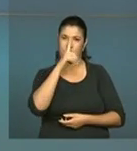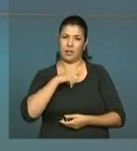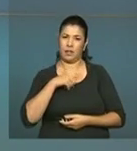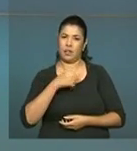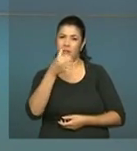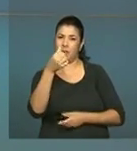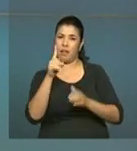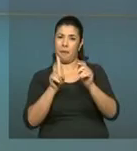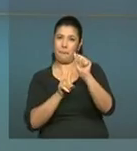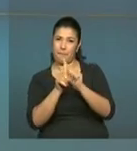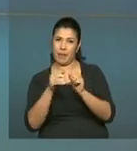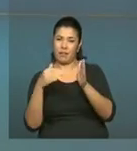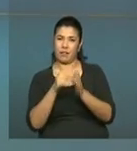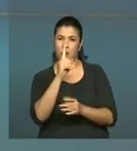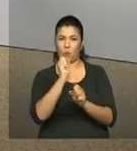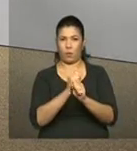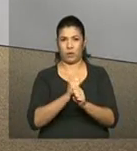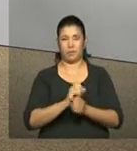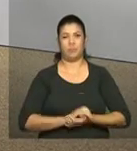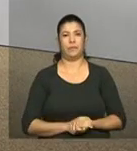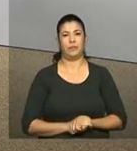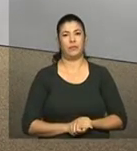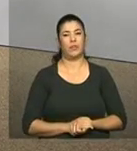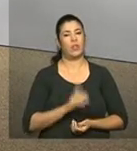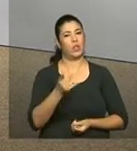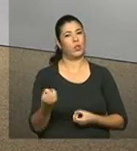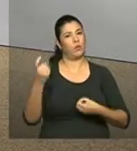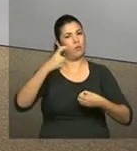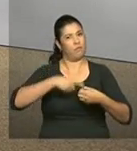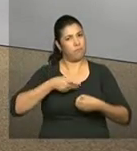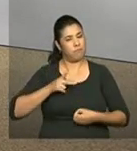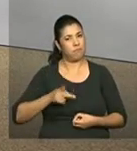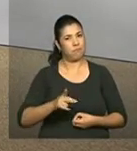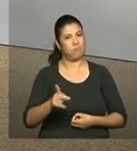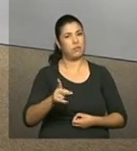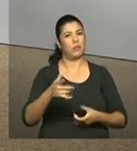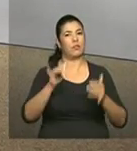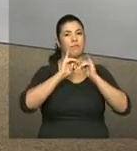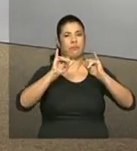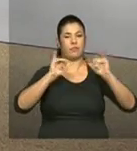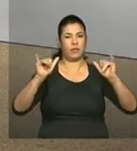de 6 meses a 1 ano. E nós podemos voltar a qualquer momento